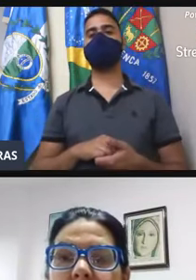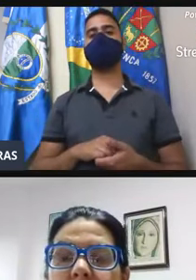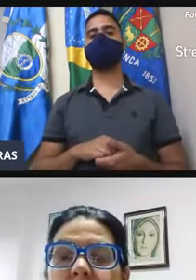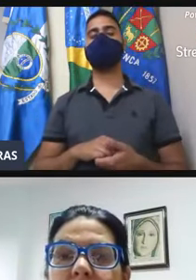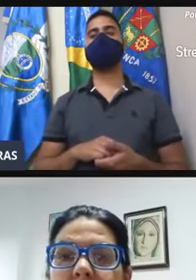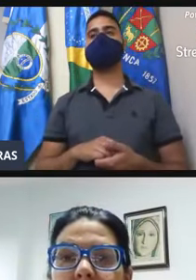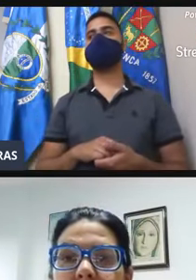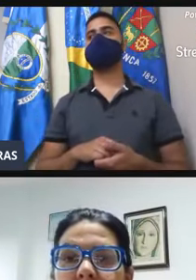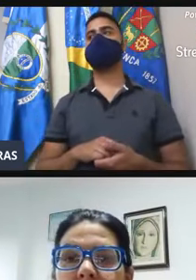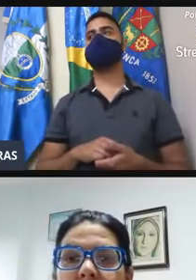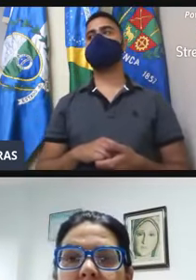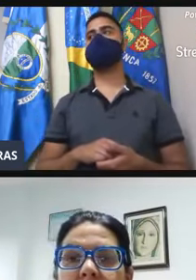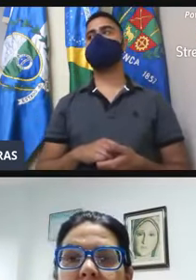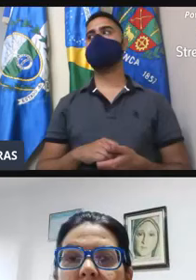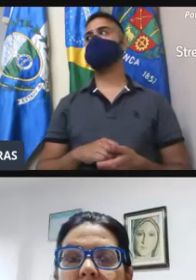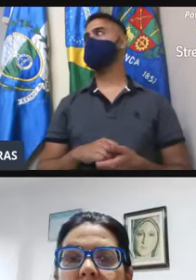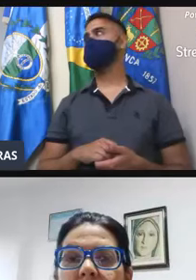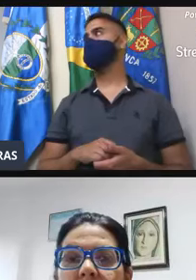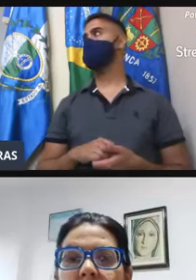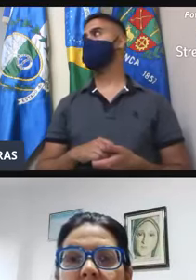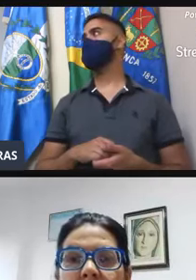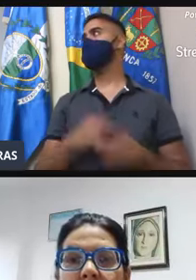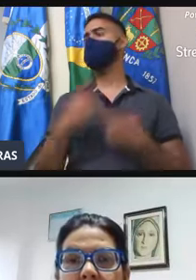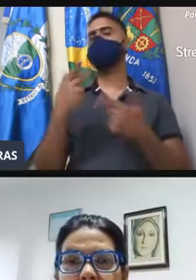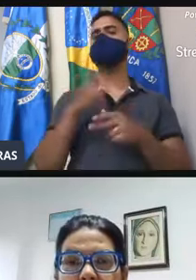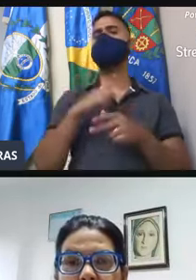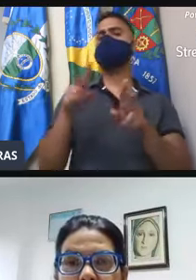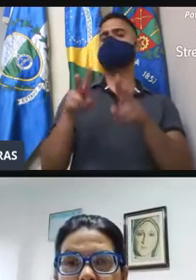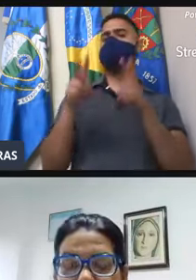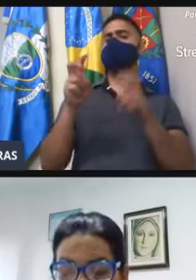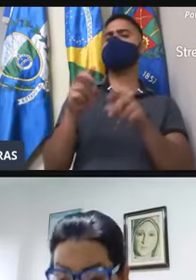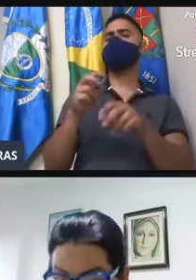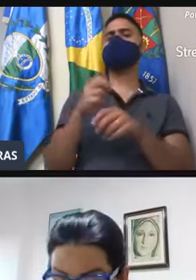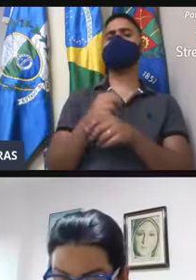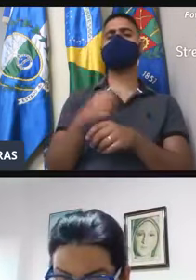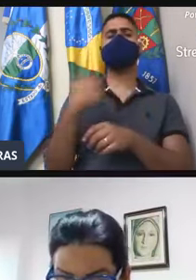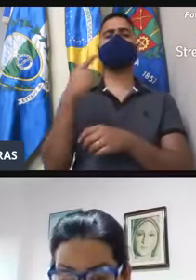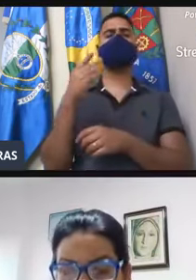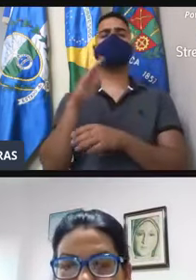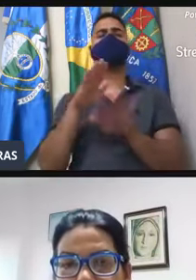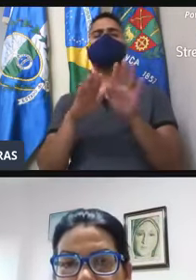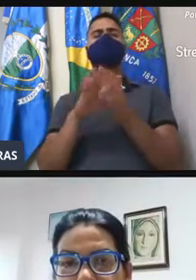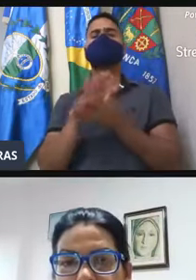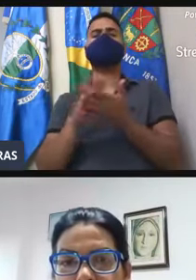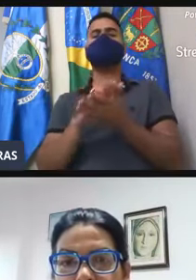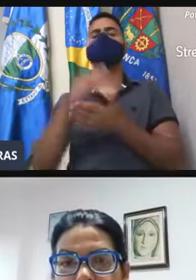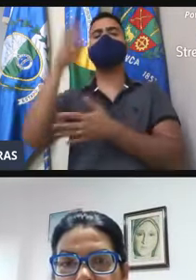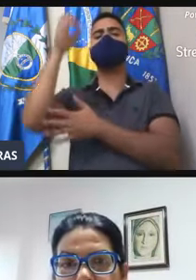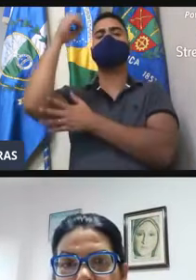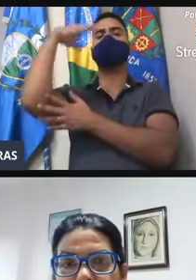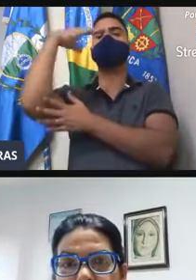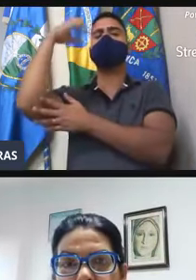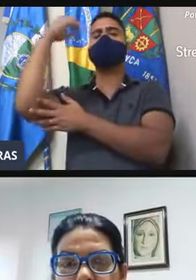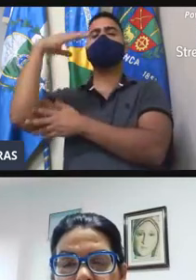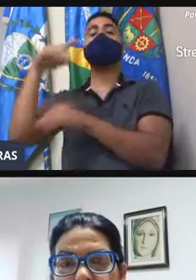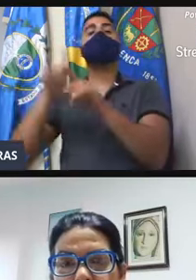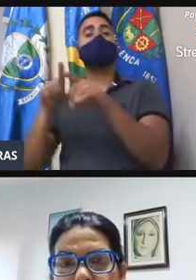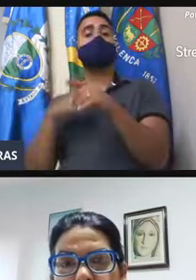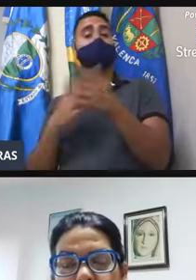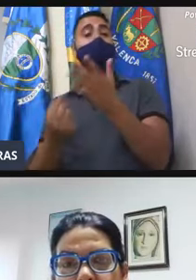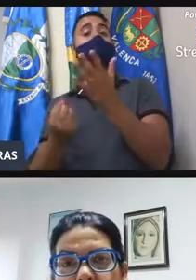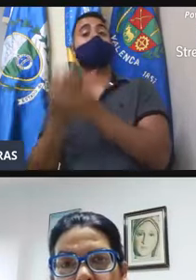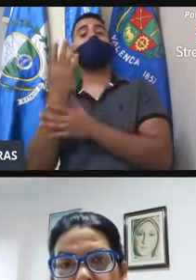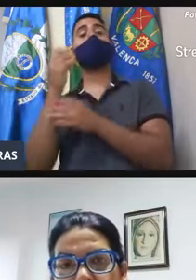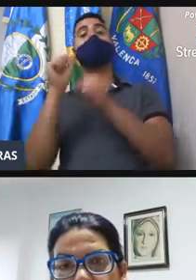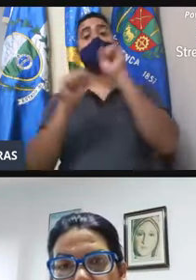que fora feita no ano de 2017. Conforme a observação em loco, o referido trecho não possui nenhum tipo de iluminação, já pensando também na futura inauguração da Chinesinha.